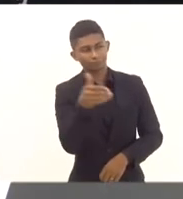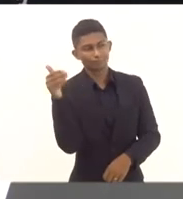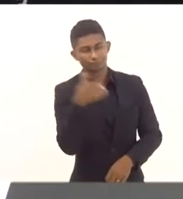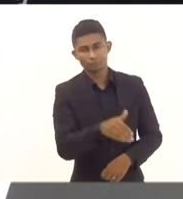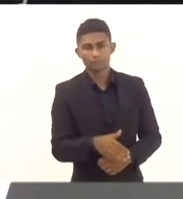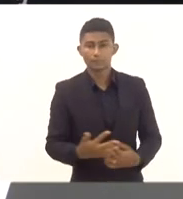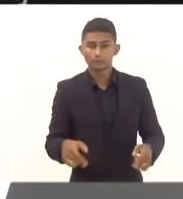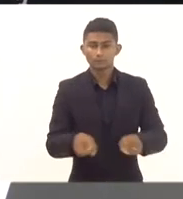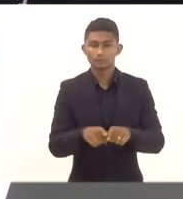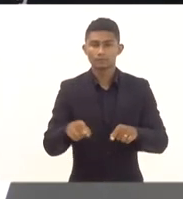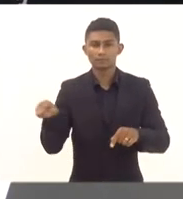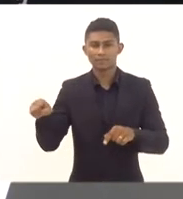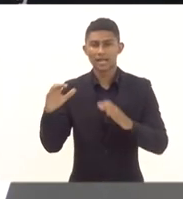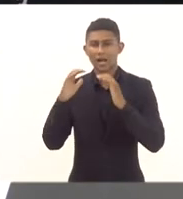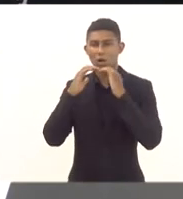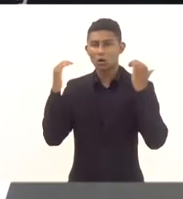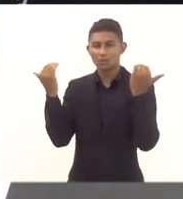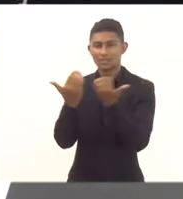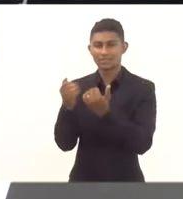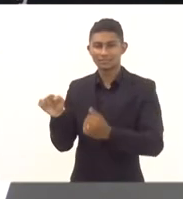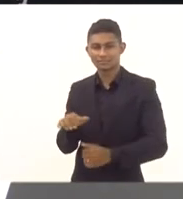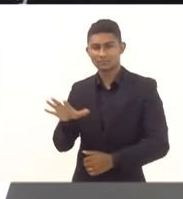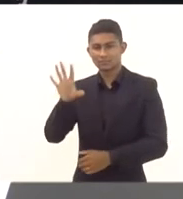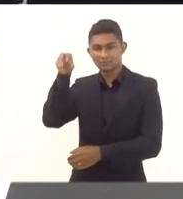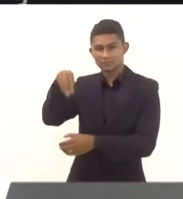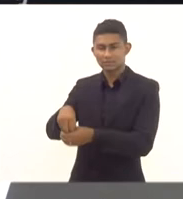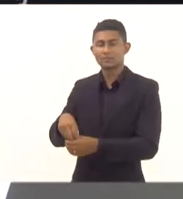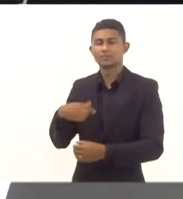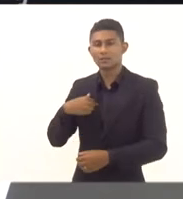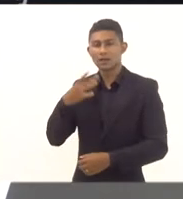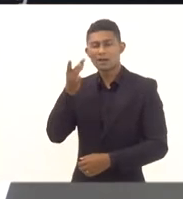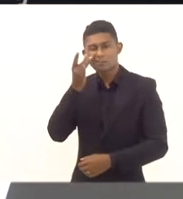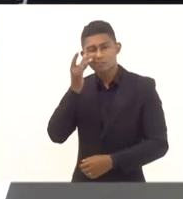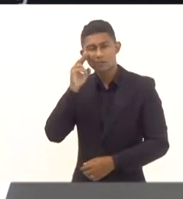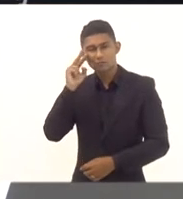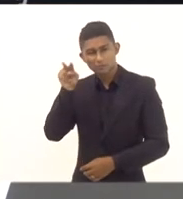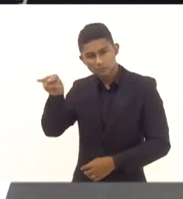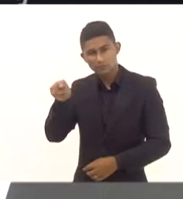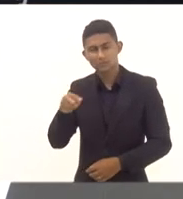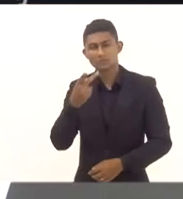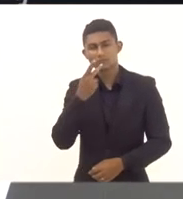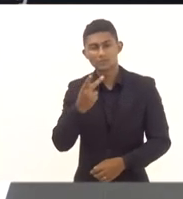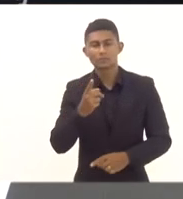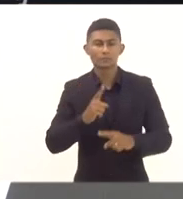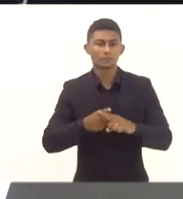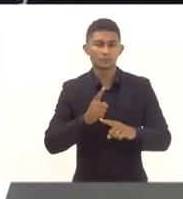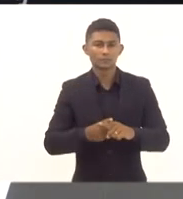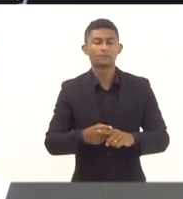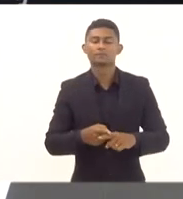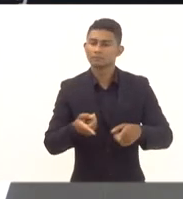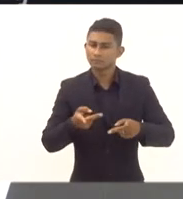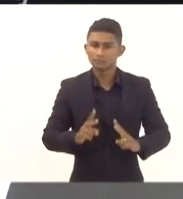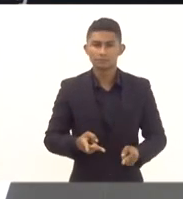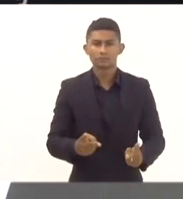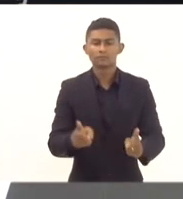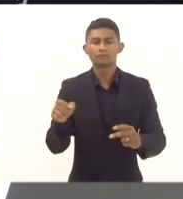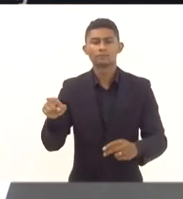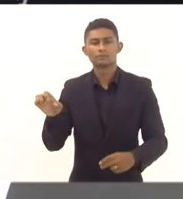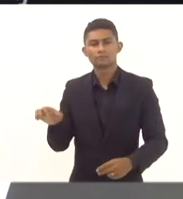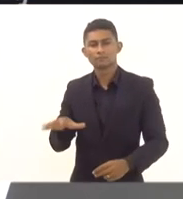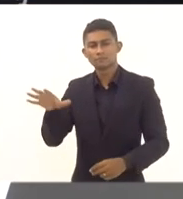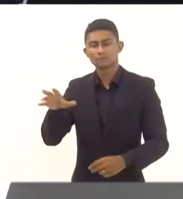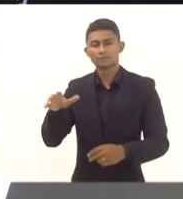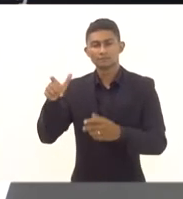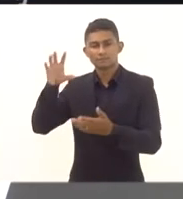dentro da comunidade a gente vê a realidade eu posso afirmar isso porque é e quando constantemente dentro da